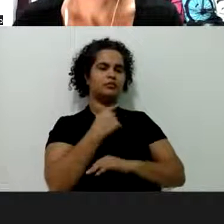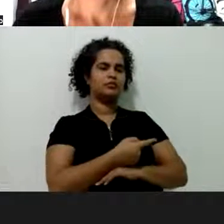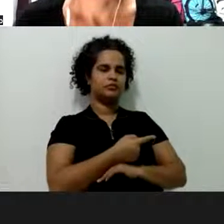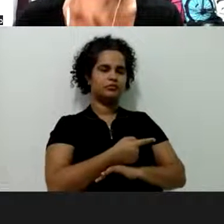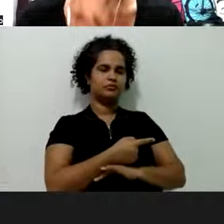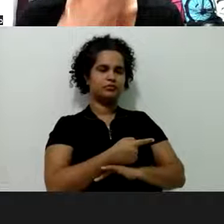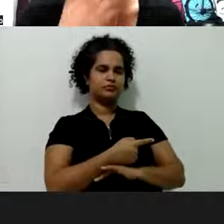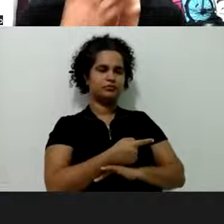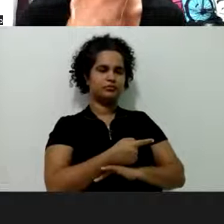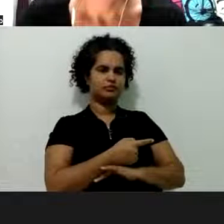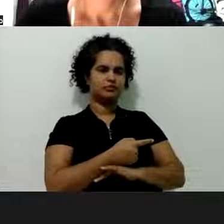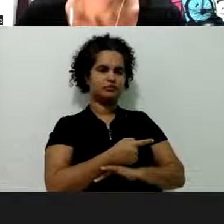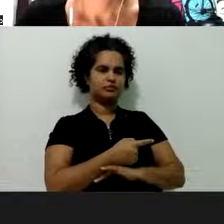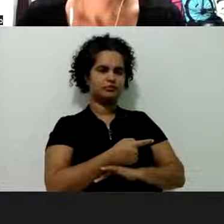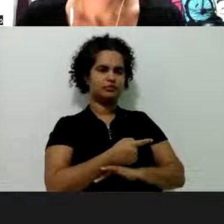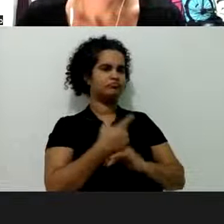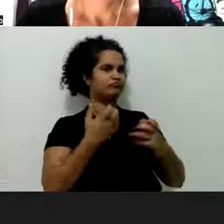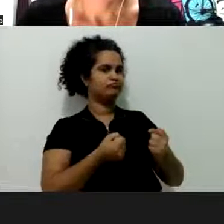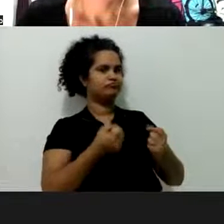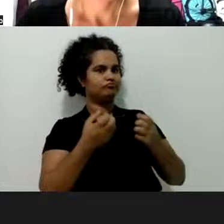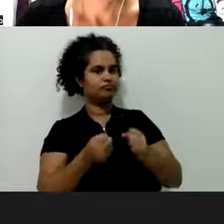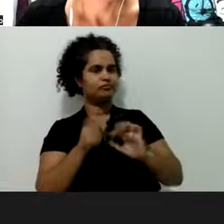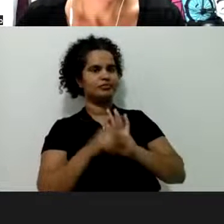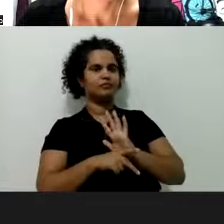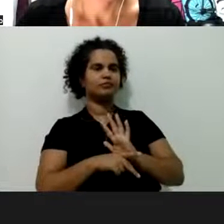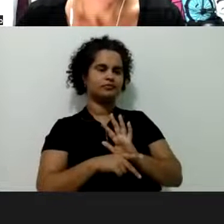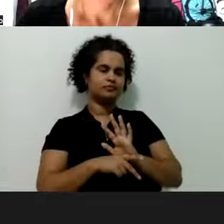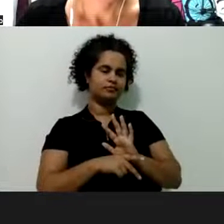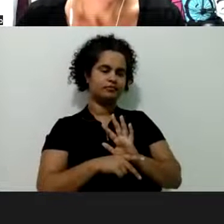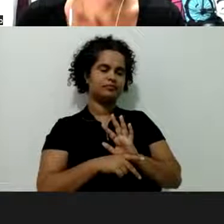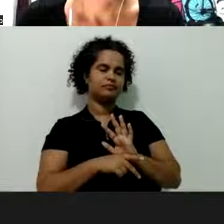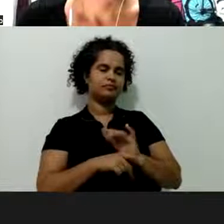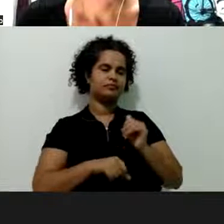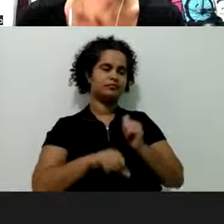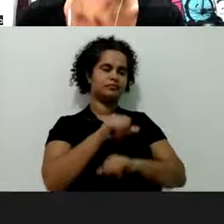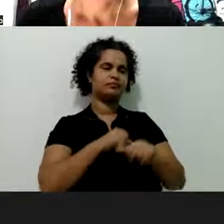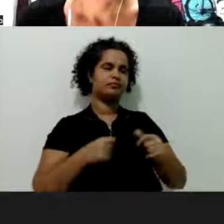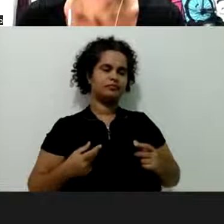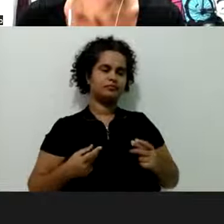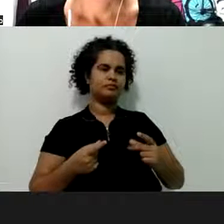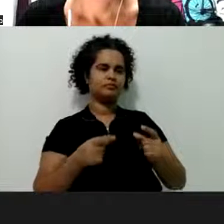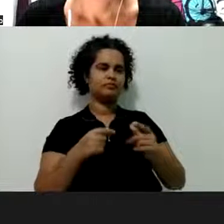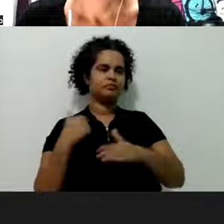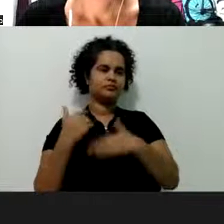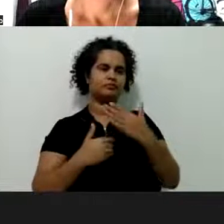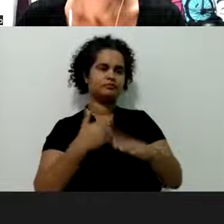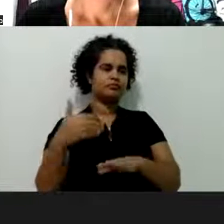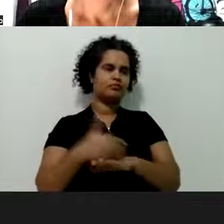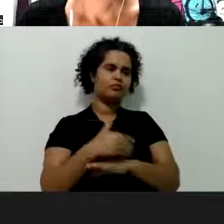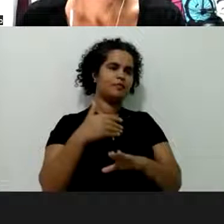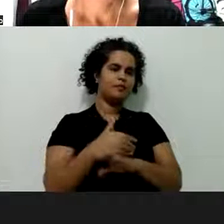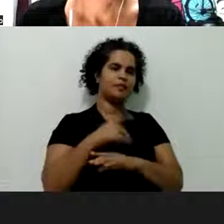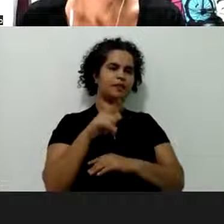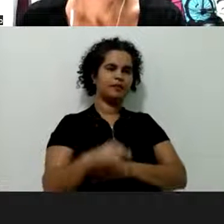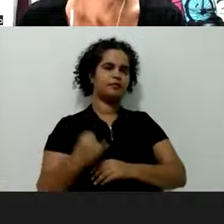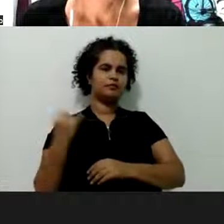viram pela autoaceitação que teve do projeto que tornaram algo permanente. Esse processo participativo foi uma coisa